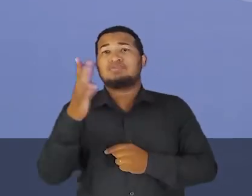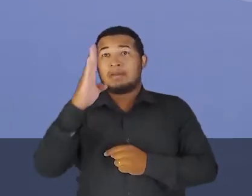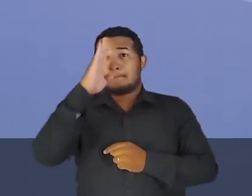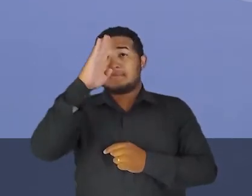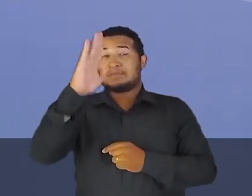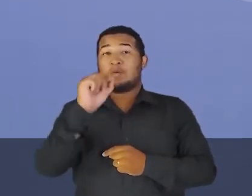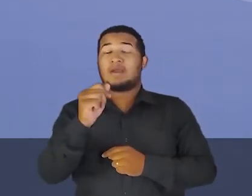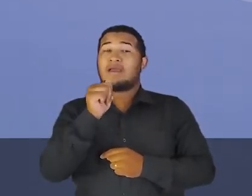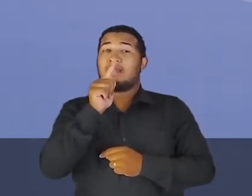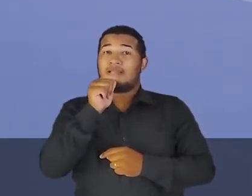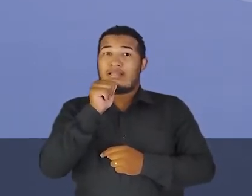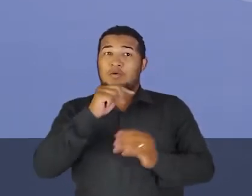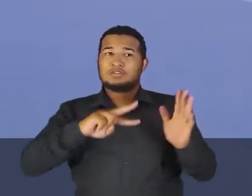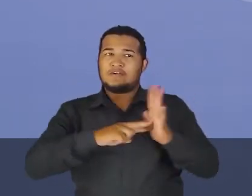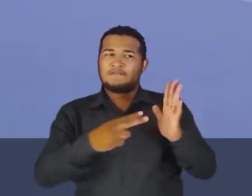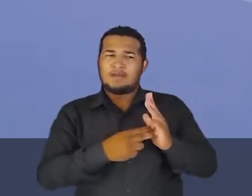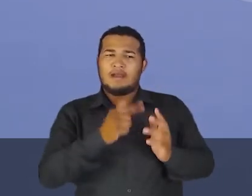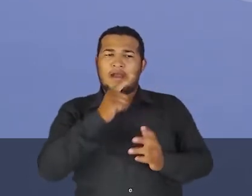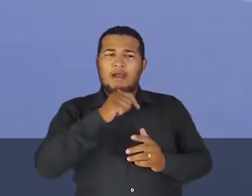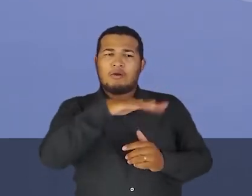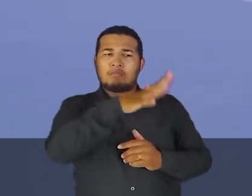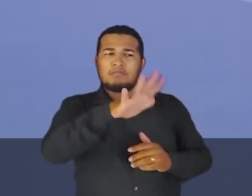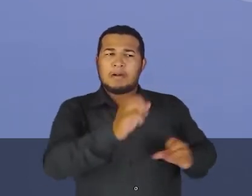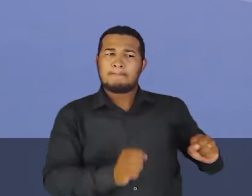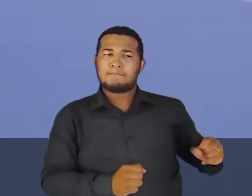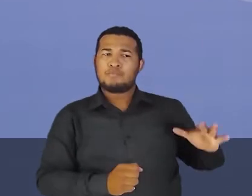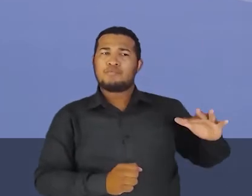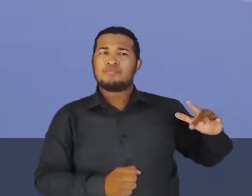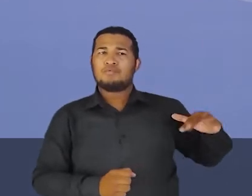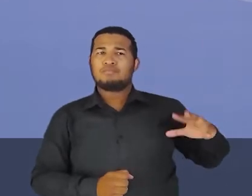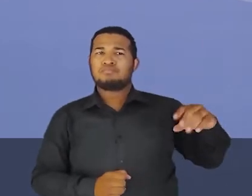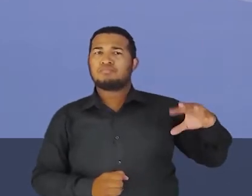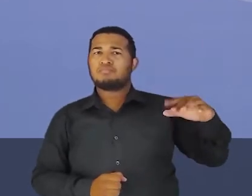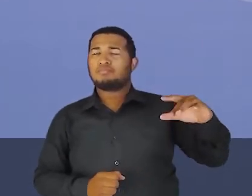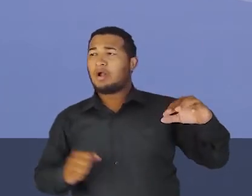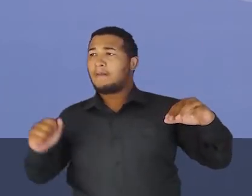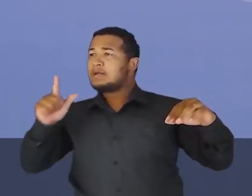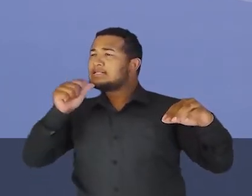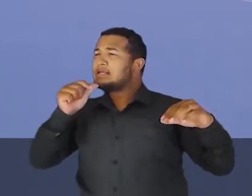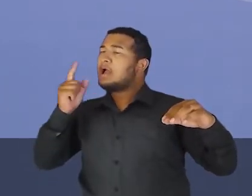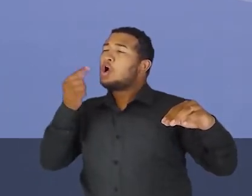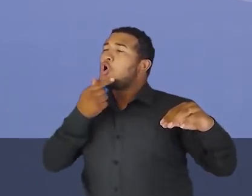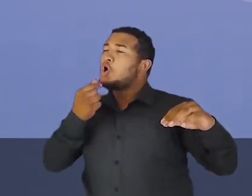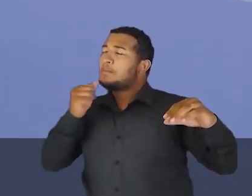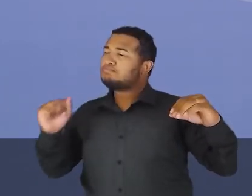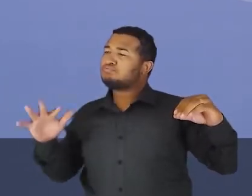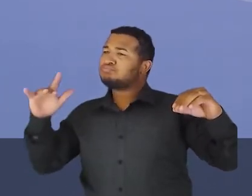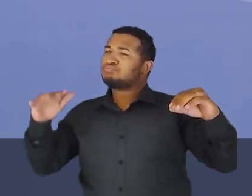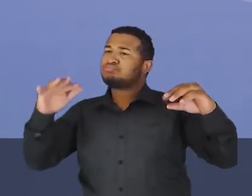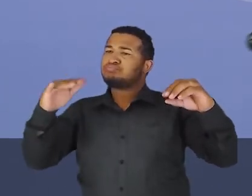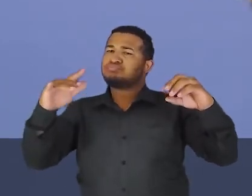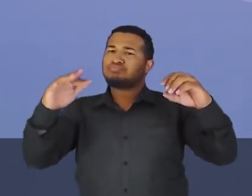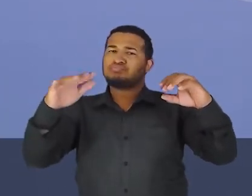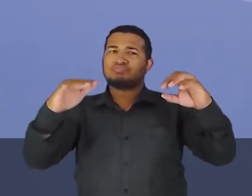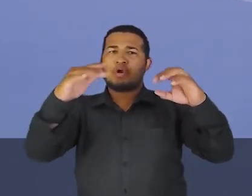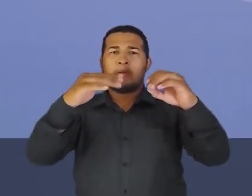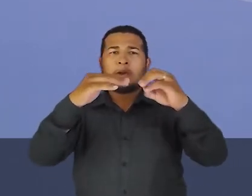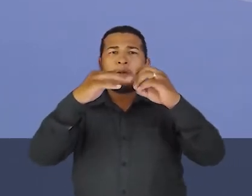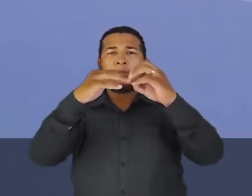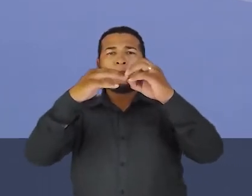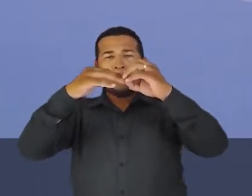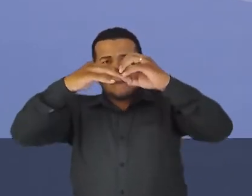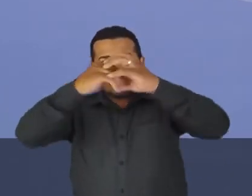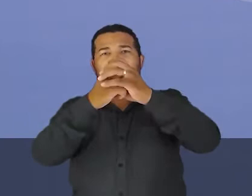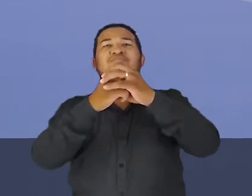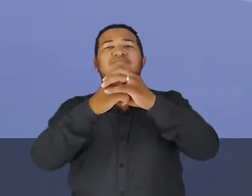os gametas são liberados na água, eles vão se juntar, vai acontecer a fecundação, ou seja, externa, fora do corpo, e após a